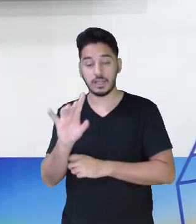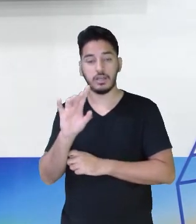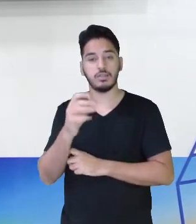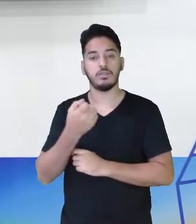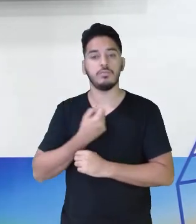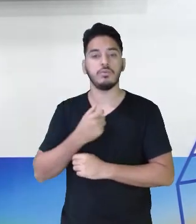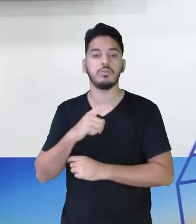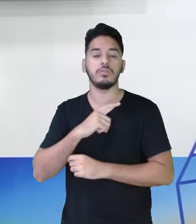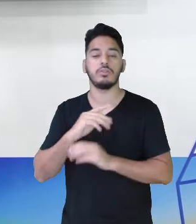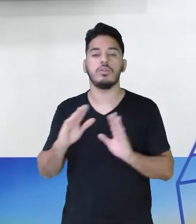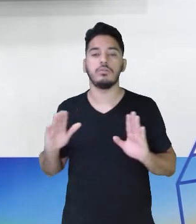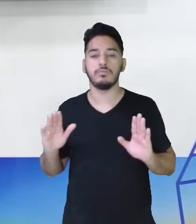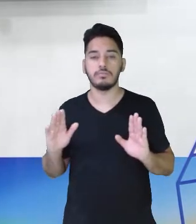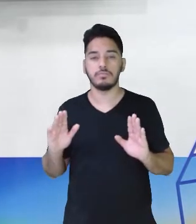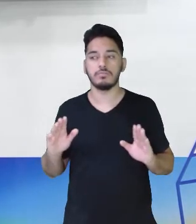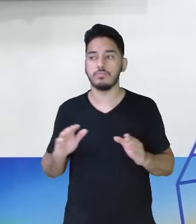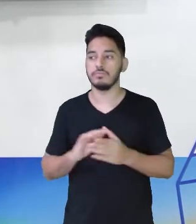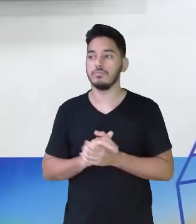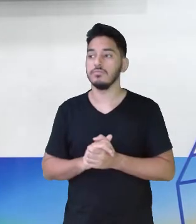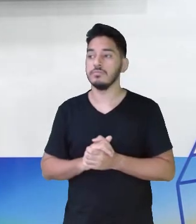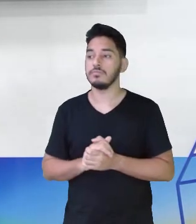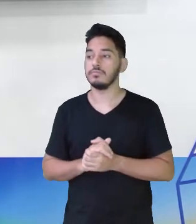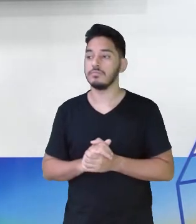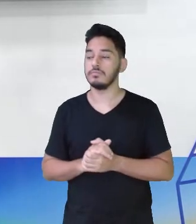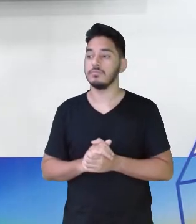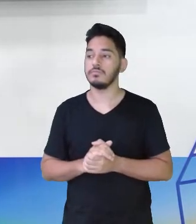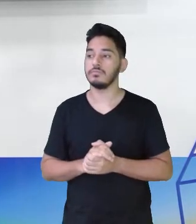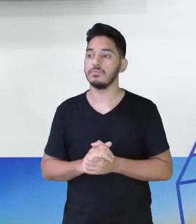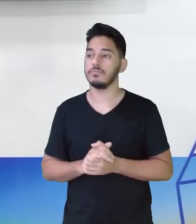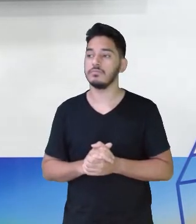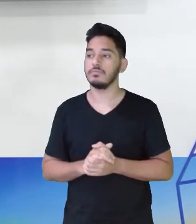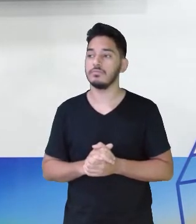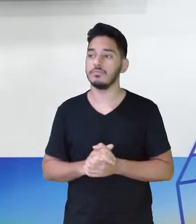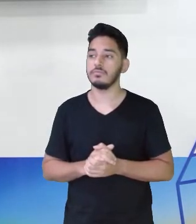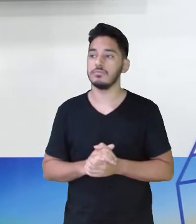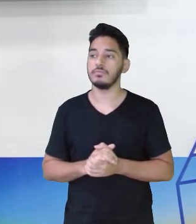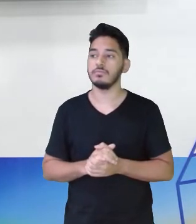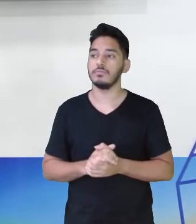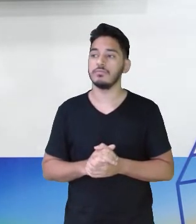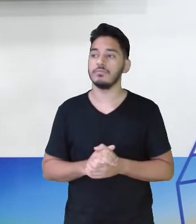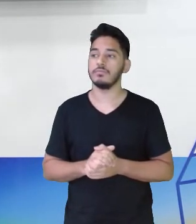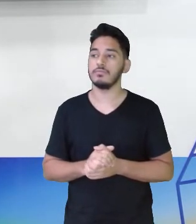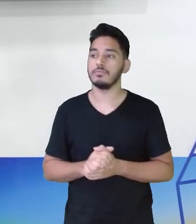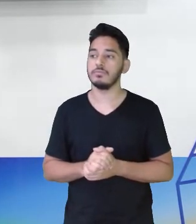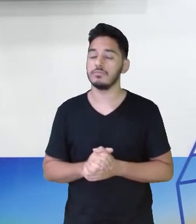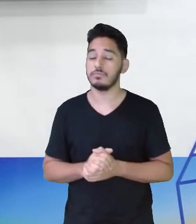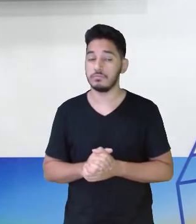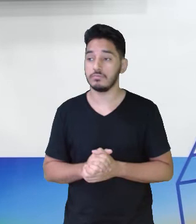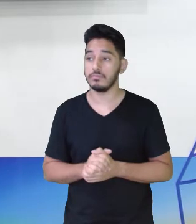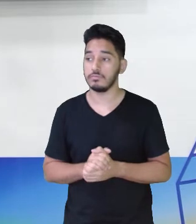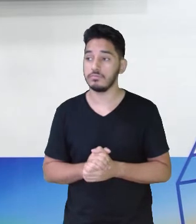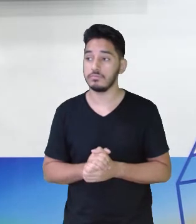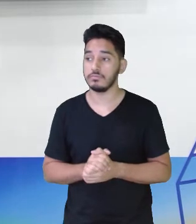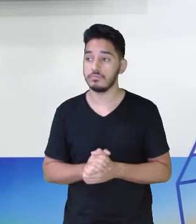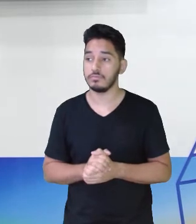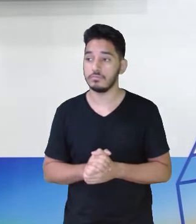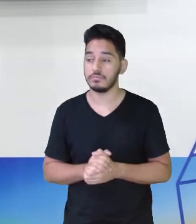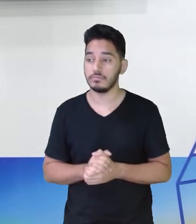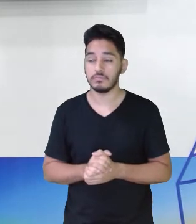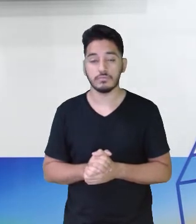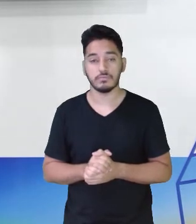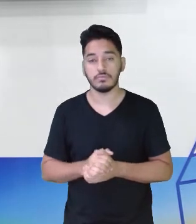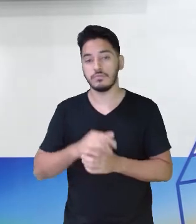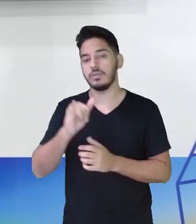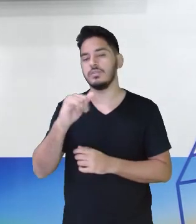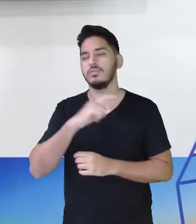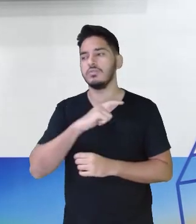tem, ó. Nesse aqui, eu vou colocar nesse que é mais rápido. Deixa eu ver aqui. Aqui. Se